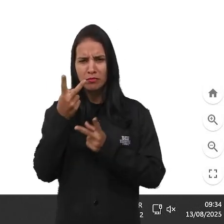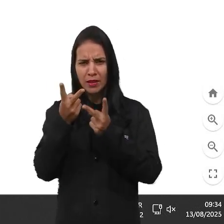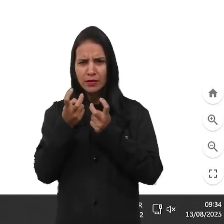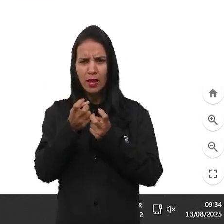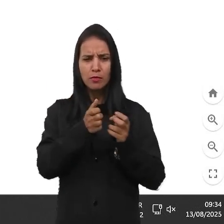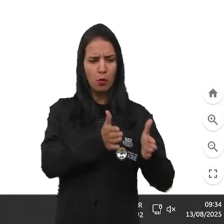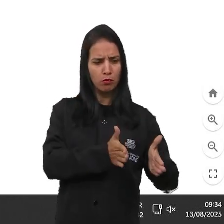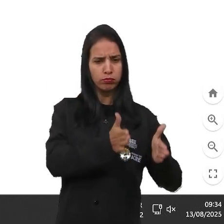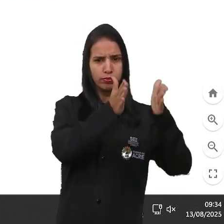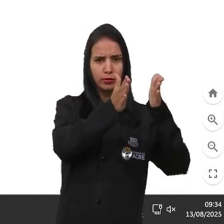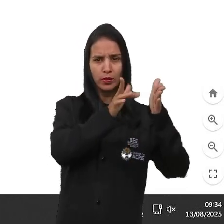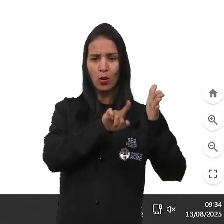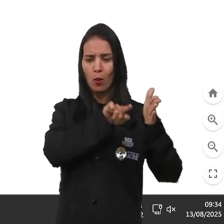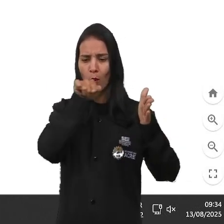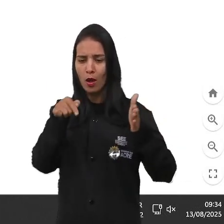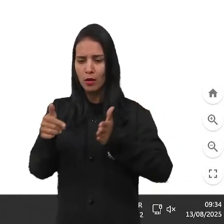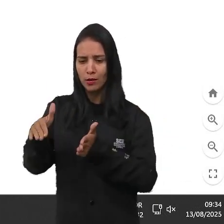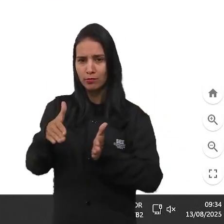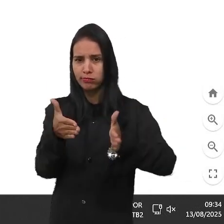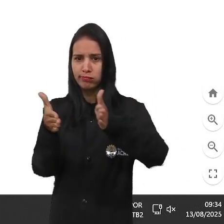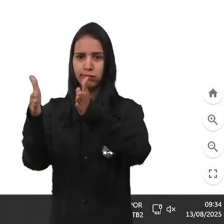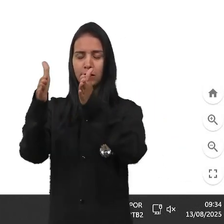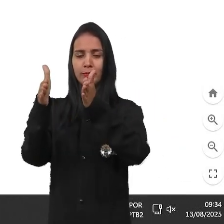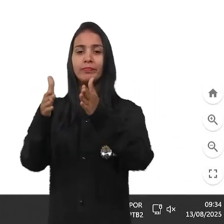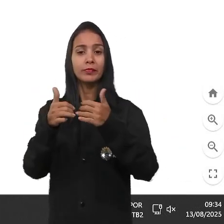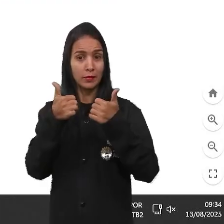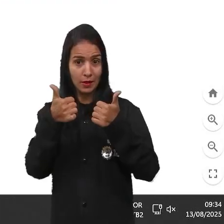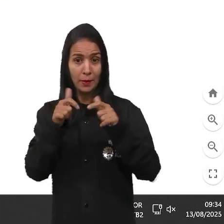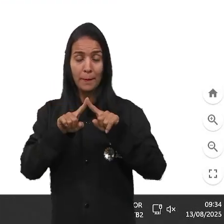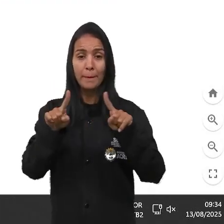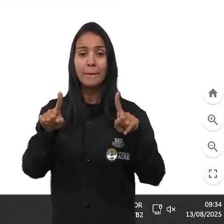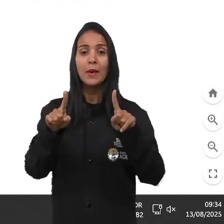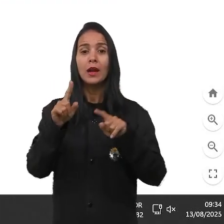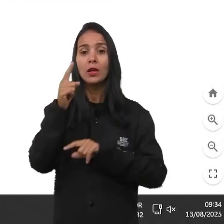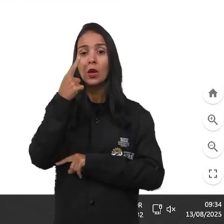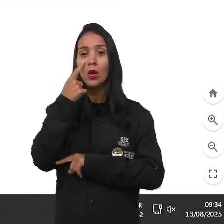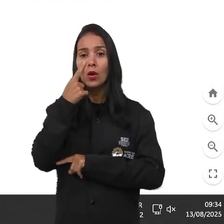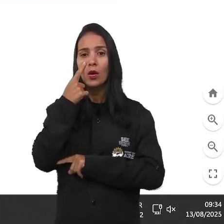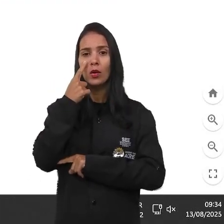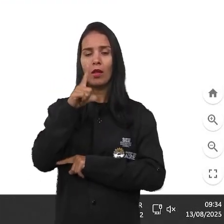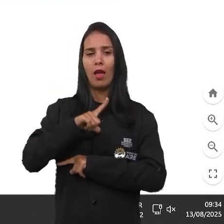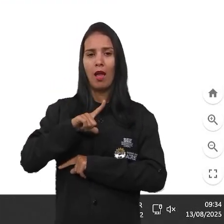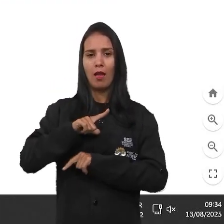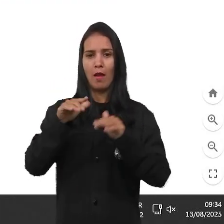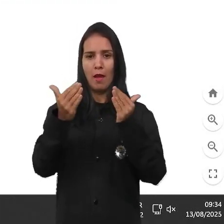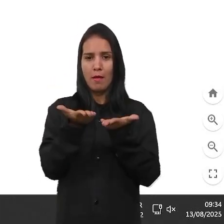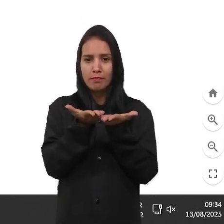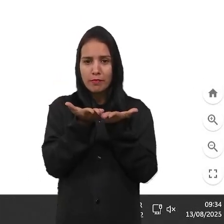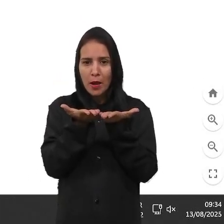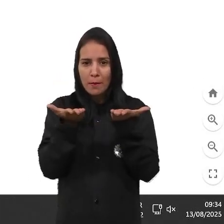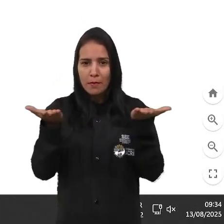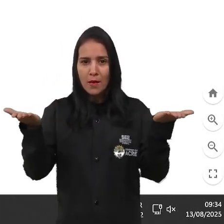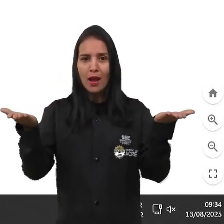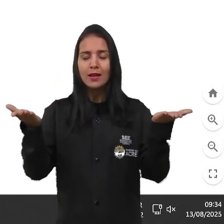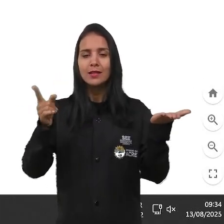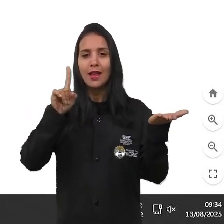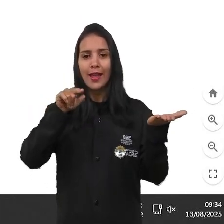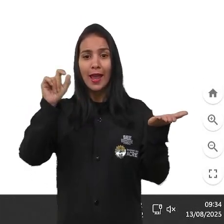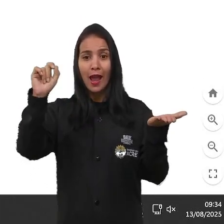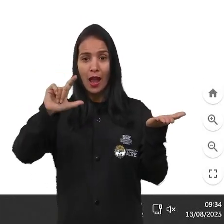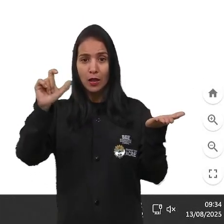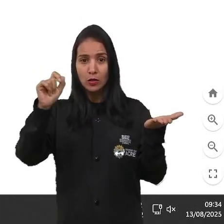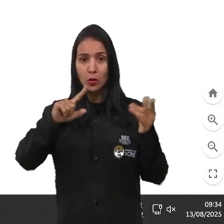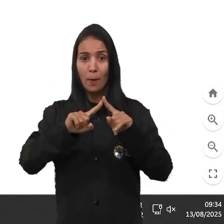torto, ok? Mas a ideia é assim, nós temos aqui esse plano em azul e nós intersectamos